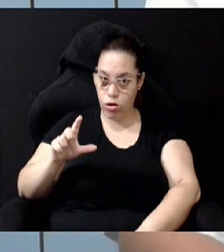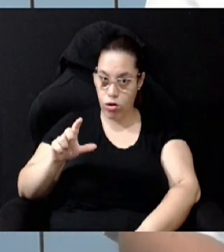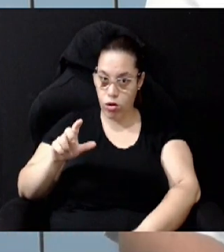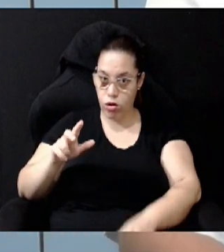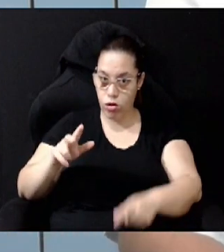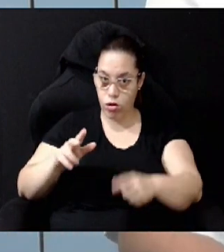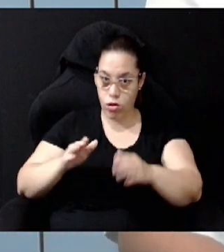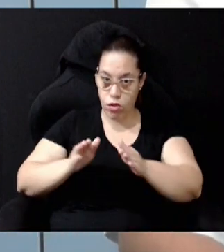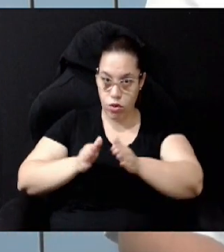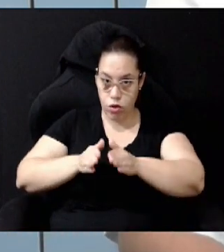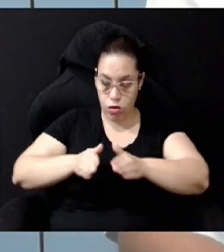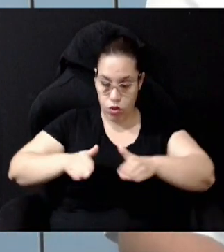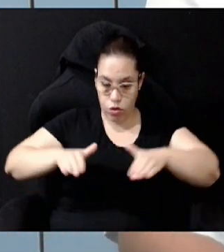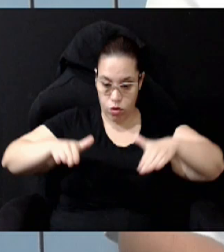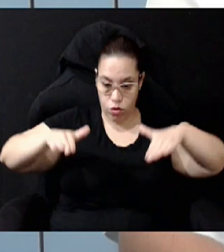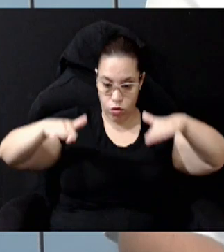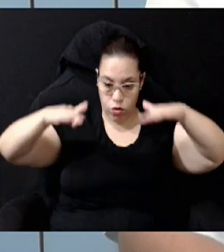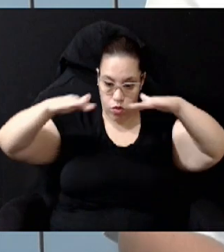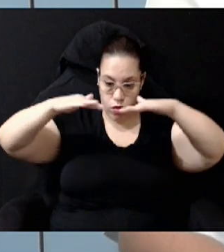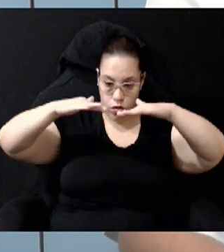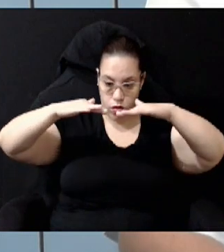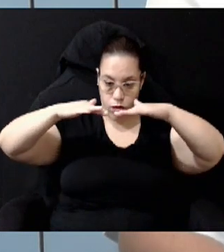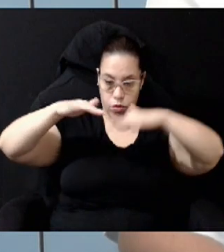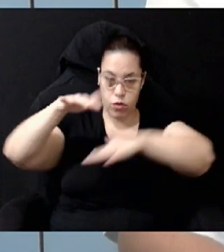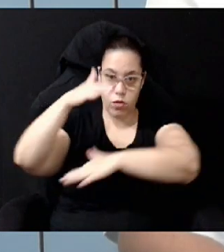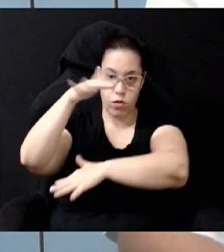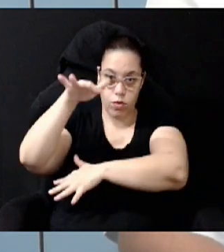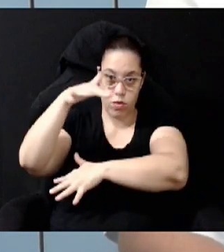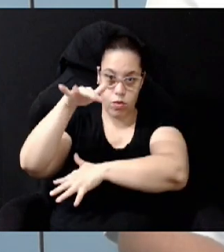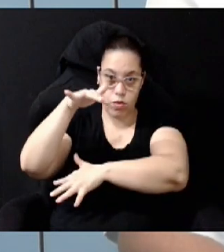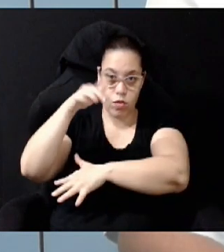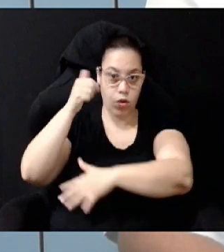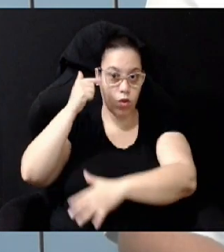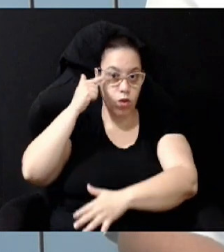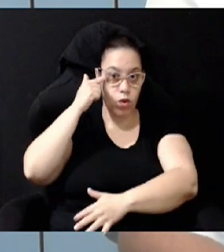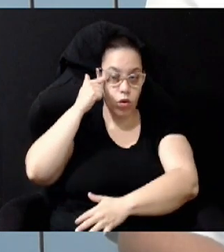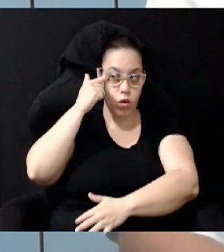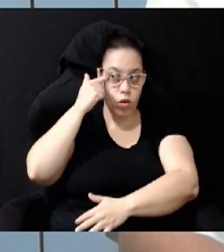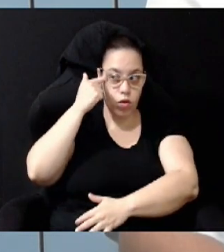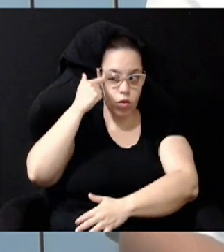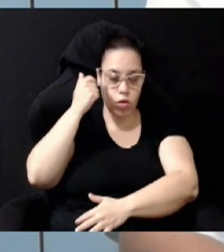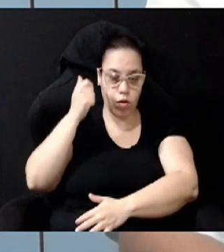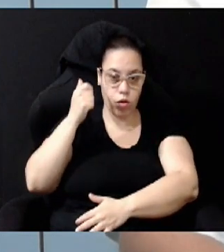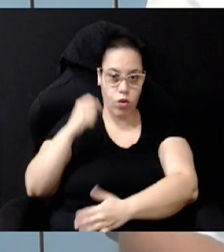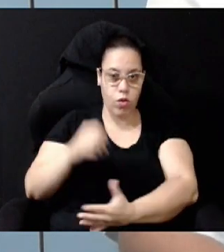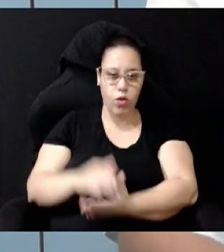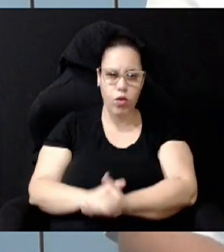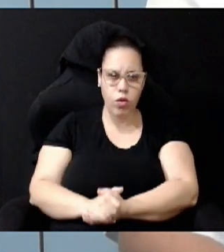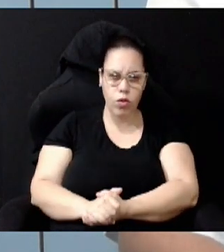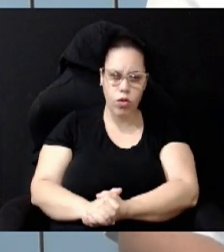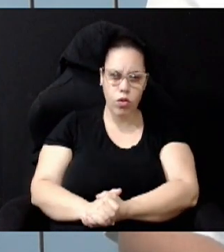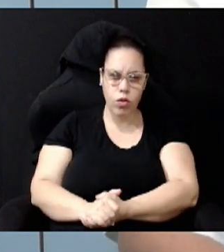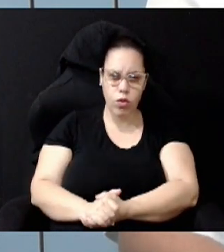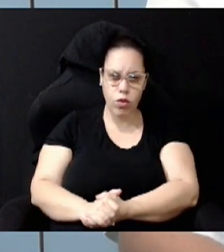da praça em relação ao leito, colocando uma guia